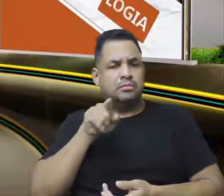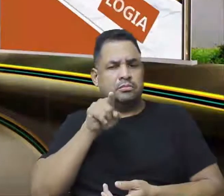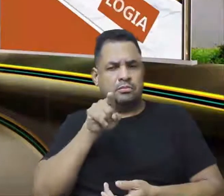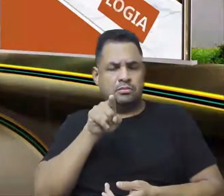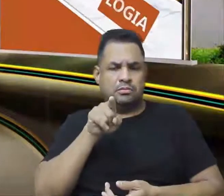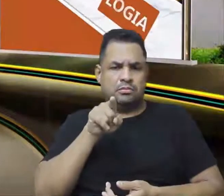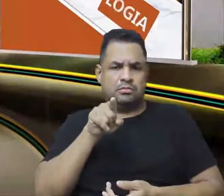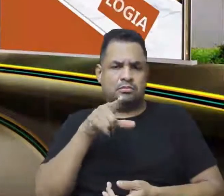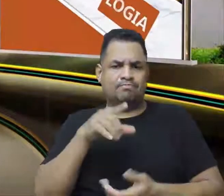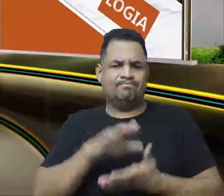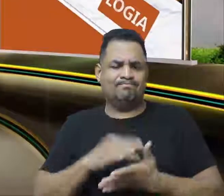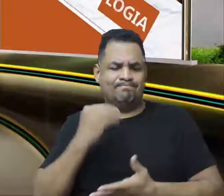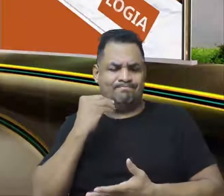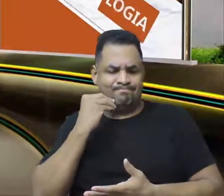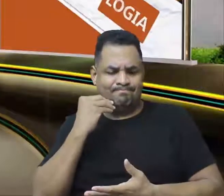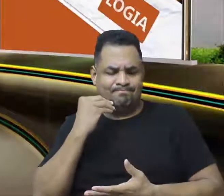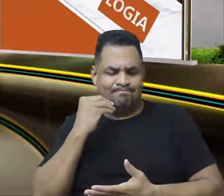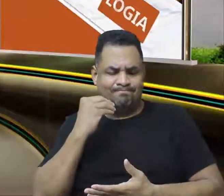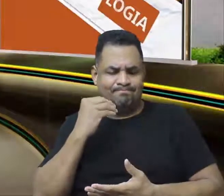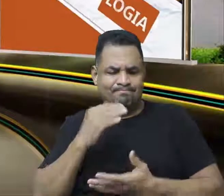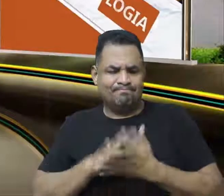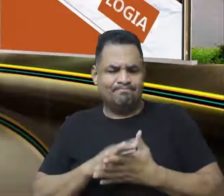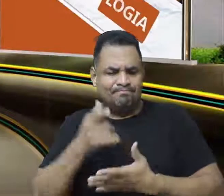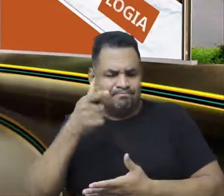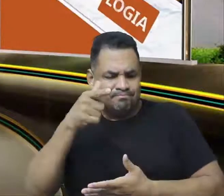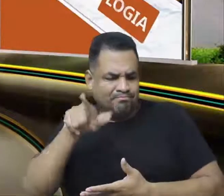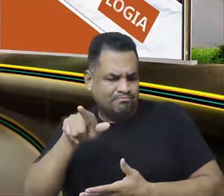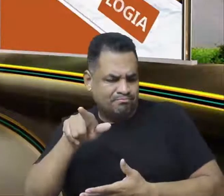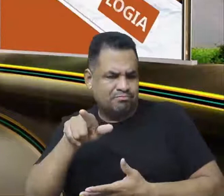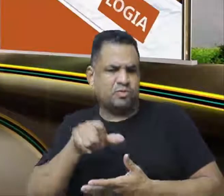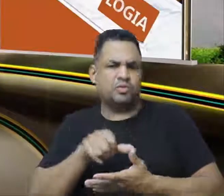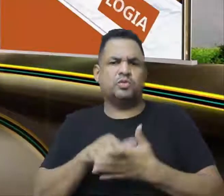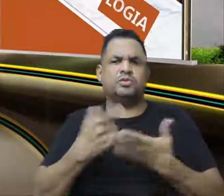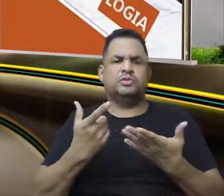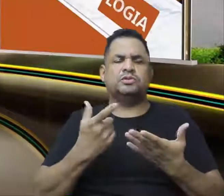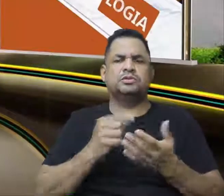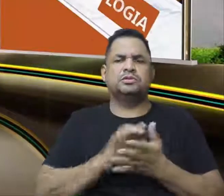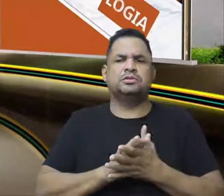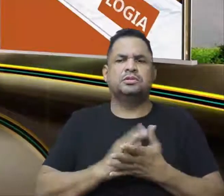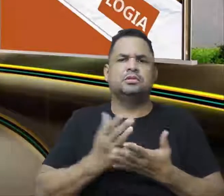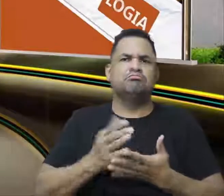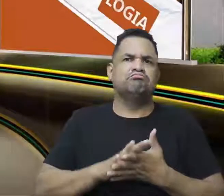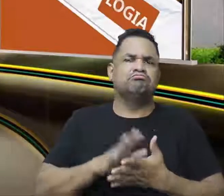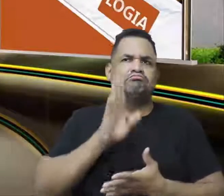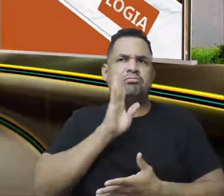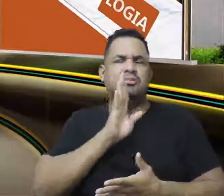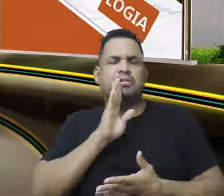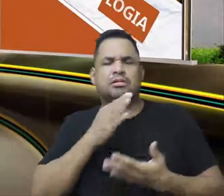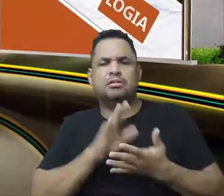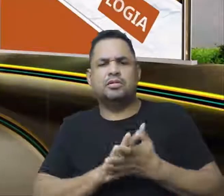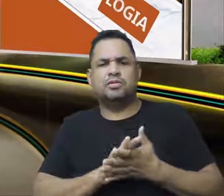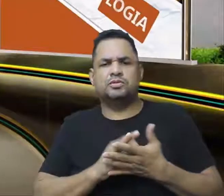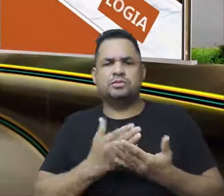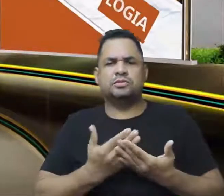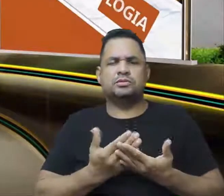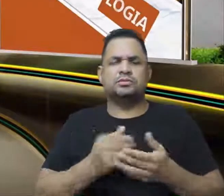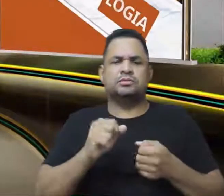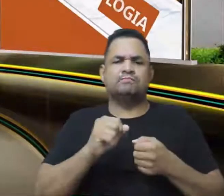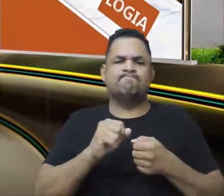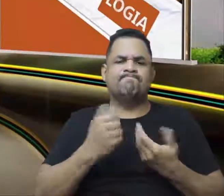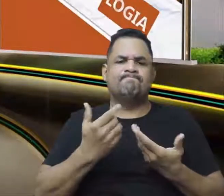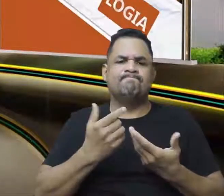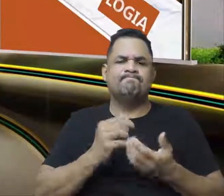aí tentarem conseguir uma coisa bacana e através do Enem testar os conhecimentos de